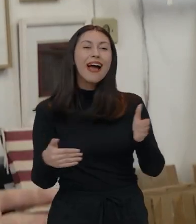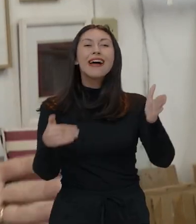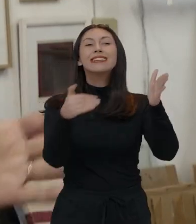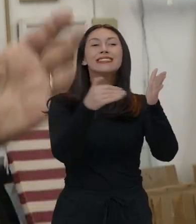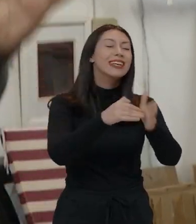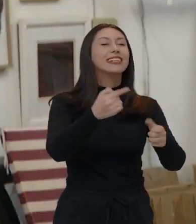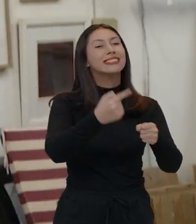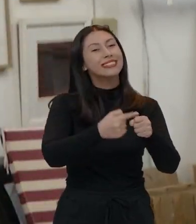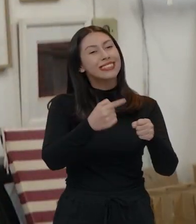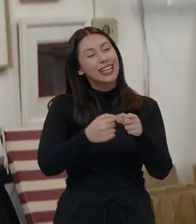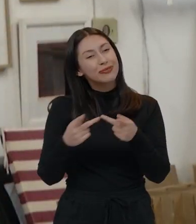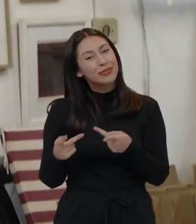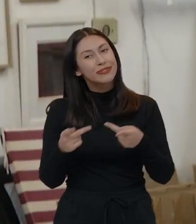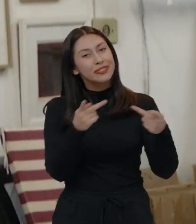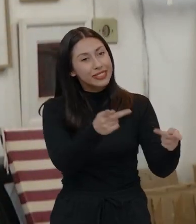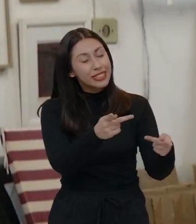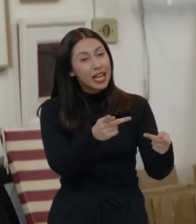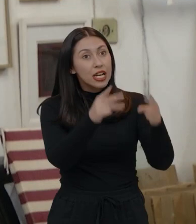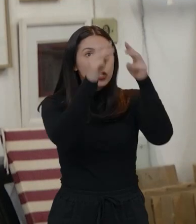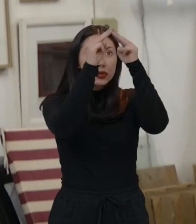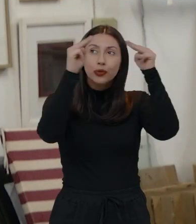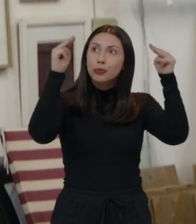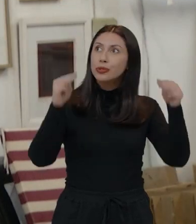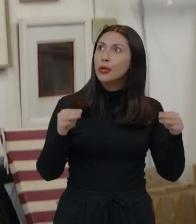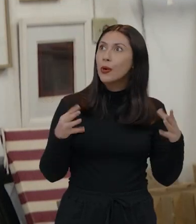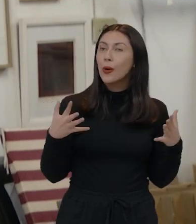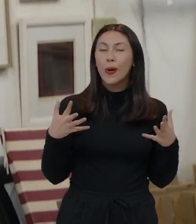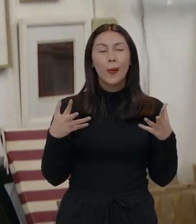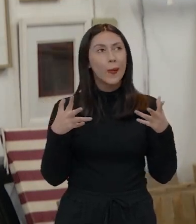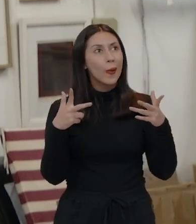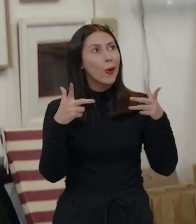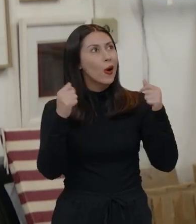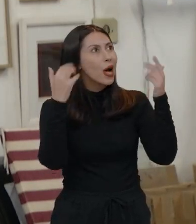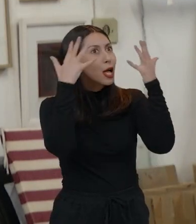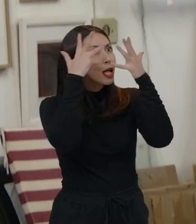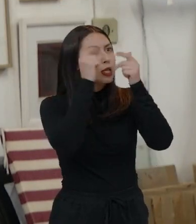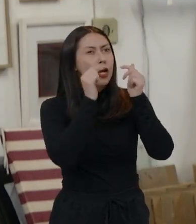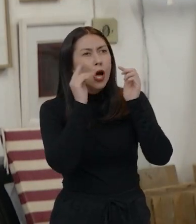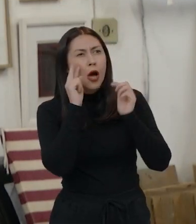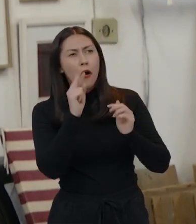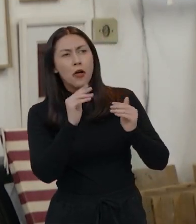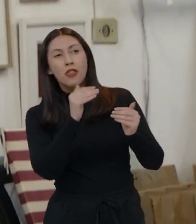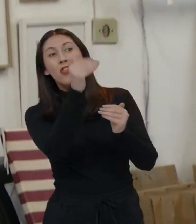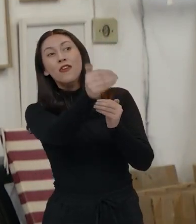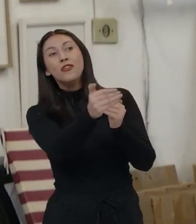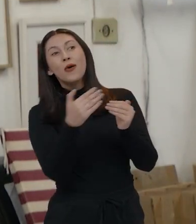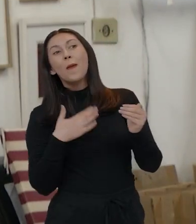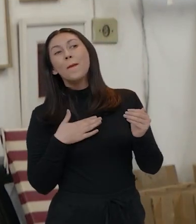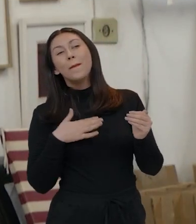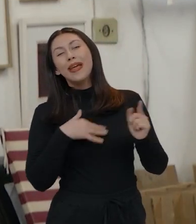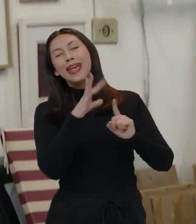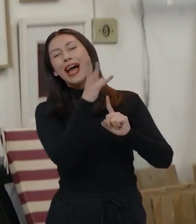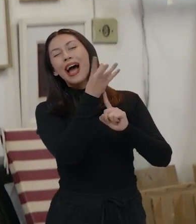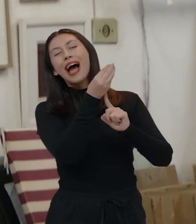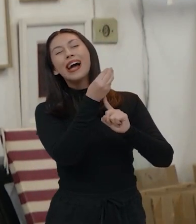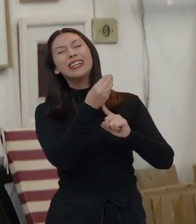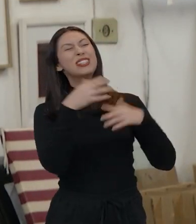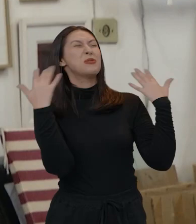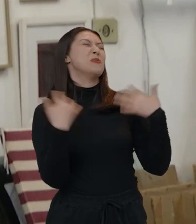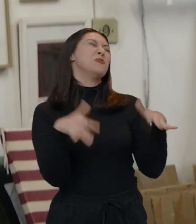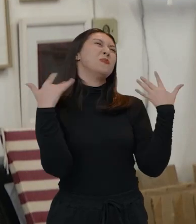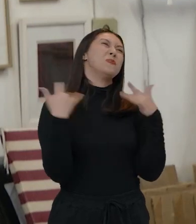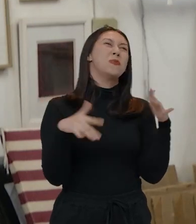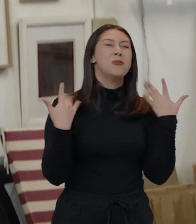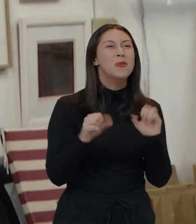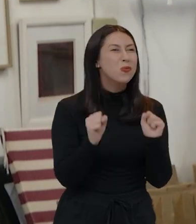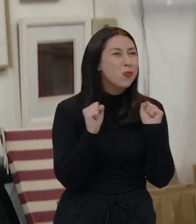para visitar a exposição. Chegamos lá, entramos lá no museu, maravilhoso, aquilo lindo. E lá no fundão já dava para ver o objeto meu lá. Falei, puxa